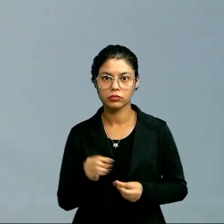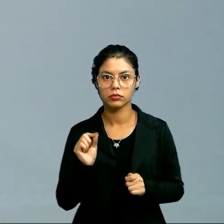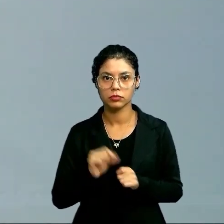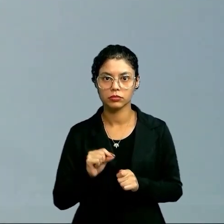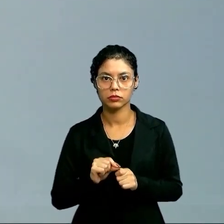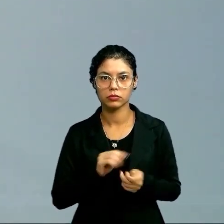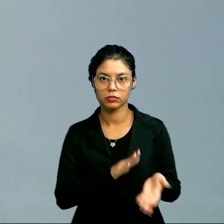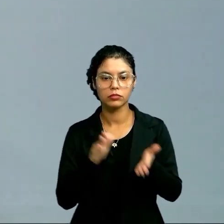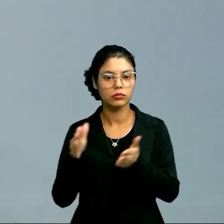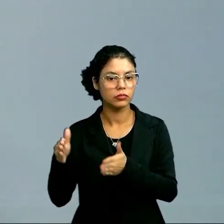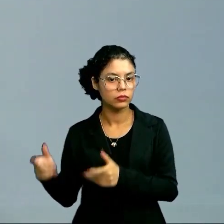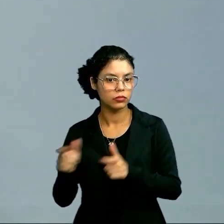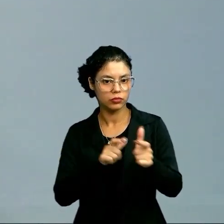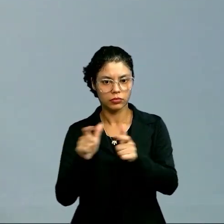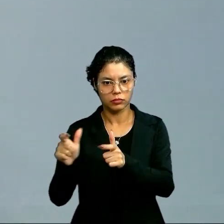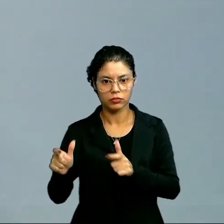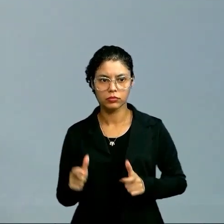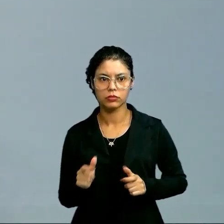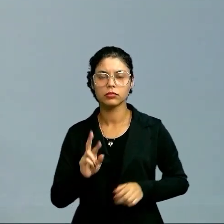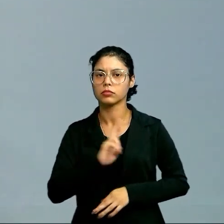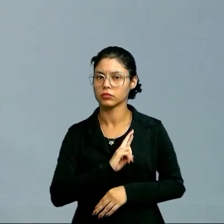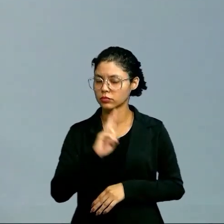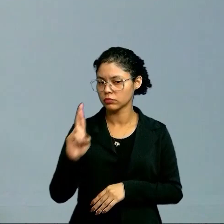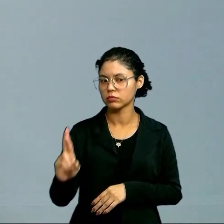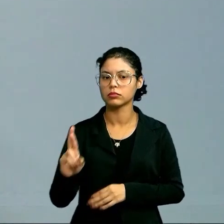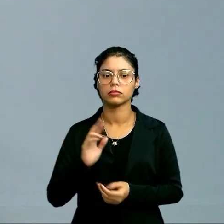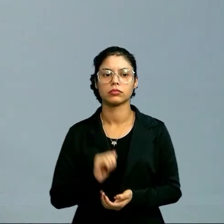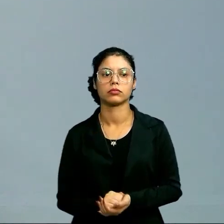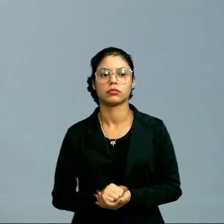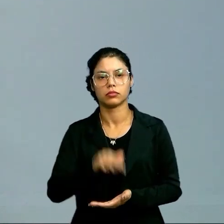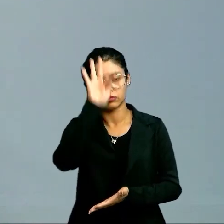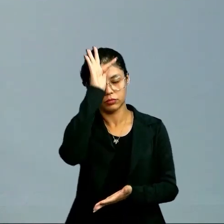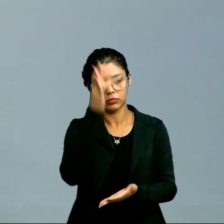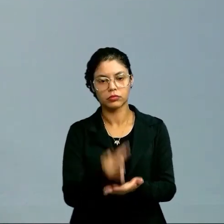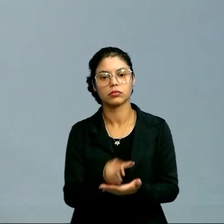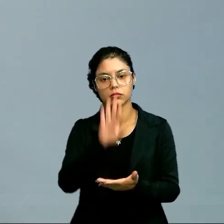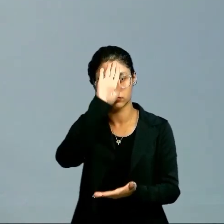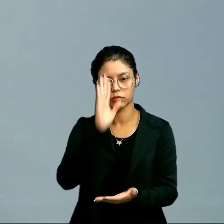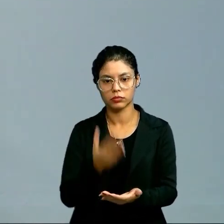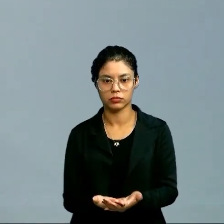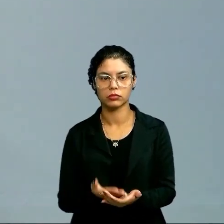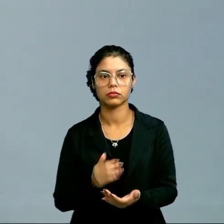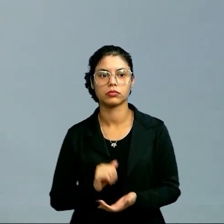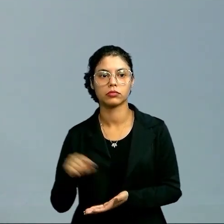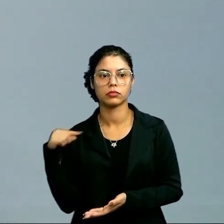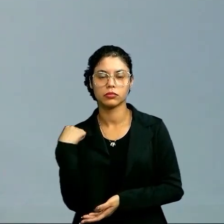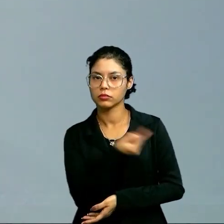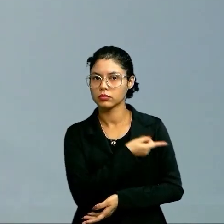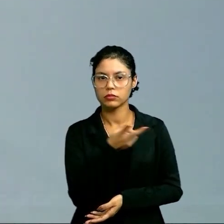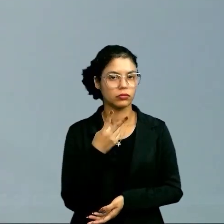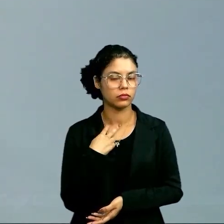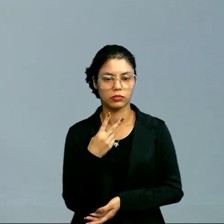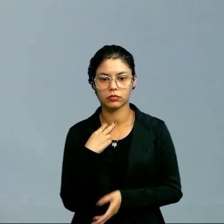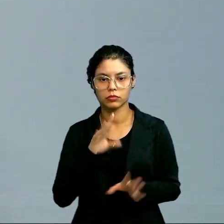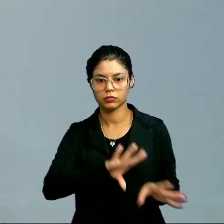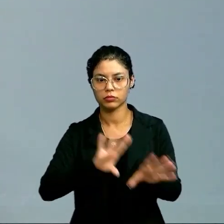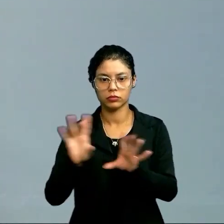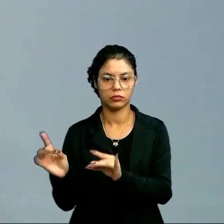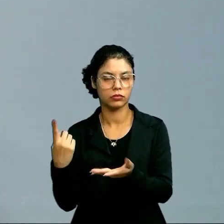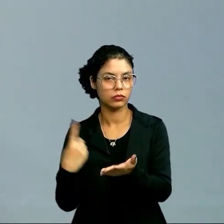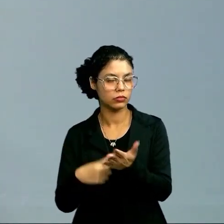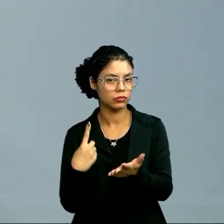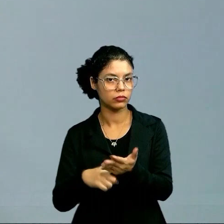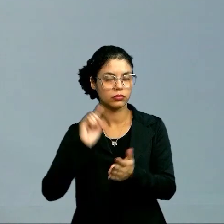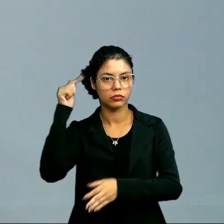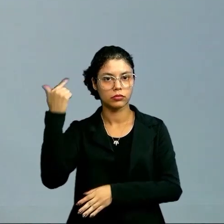fazer parte de uma instituição religiosa, de uma fé, de uma crença, a gente não pode levar em